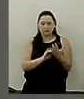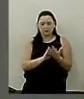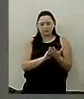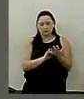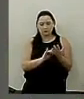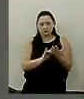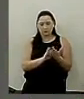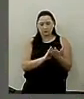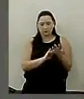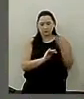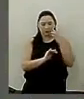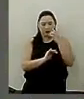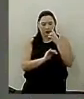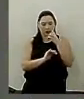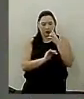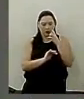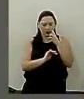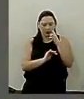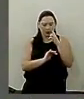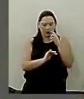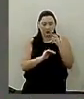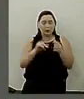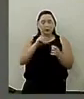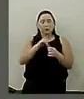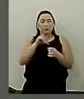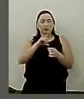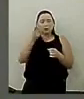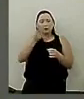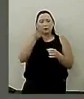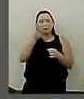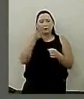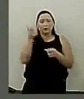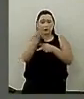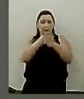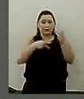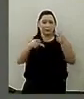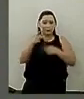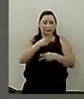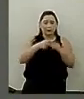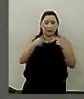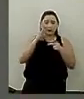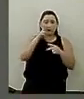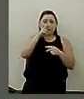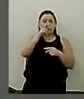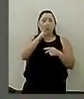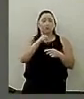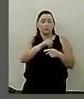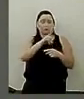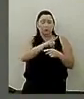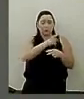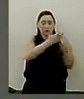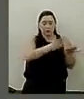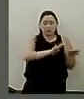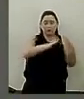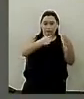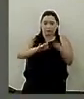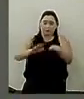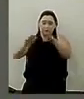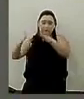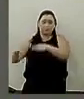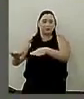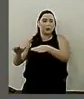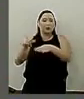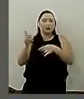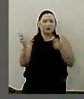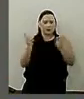vida. A narrativa do texto diz que a tempestade de vento era forte e levantou ondas perigosas a ponto